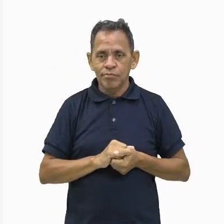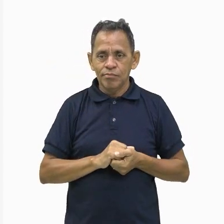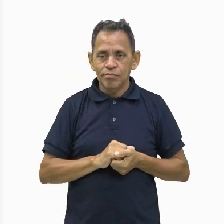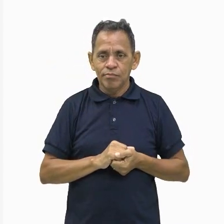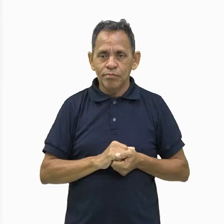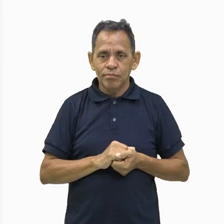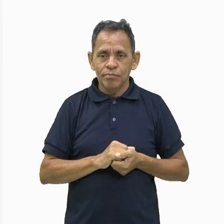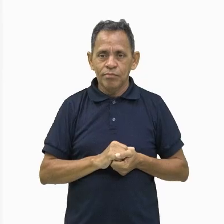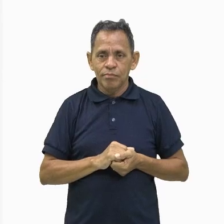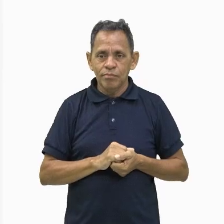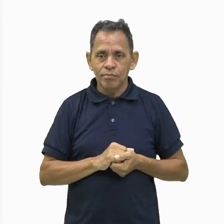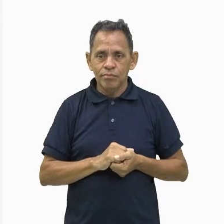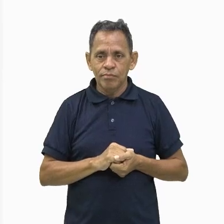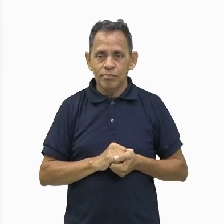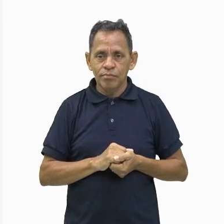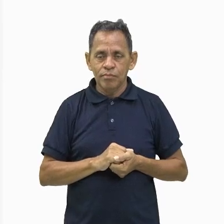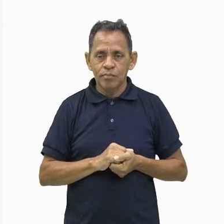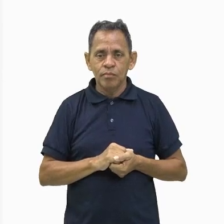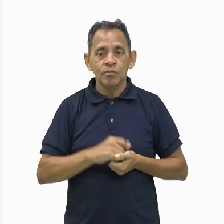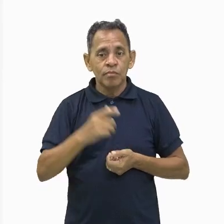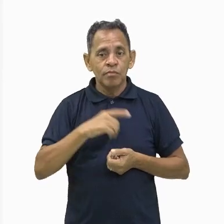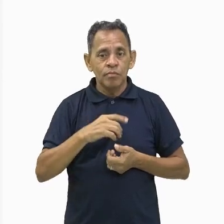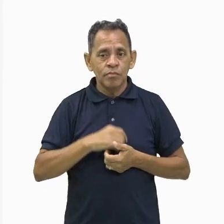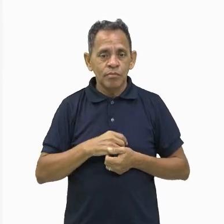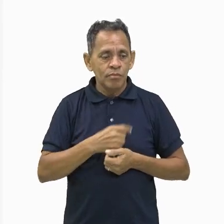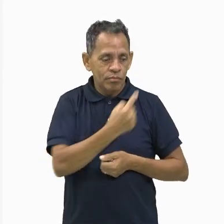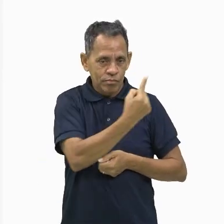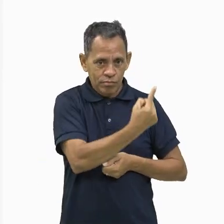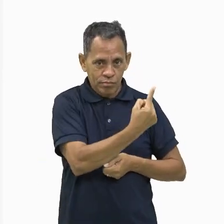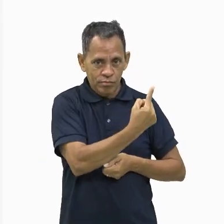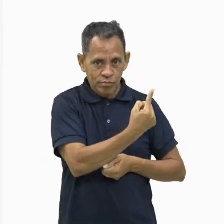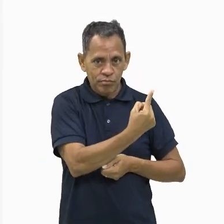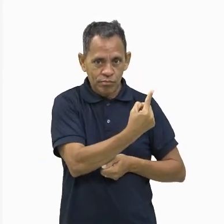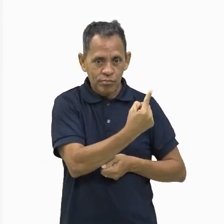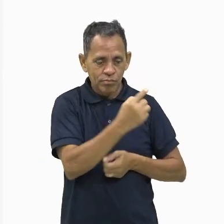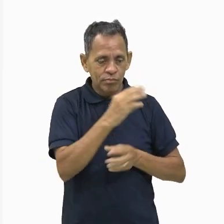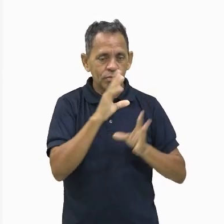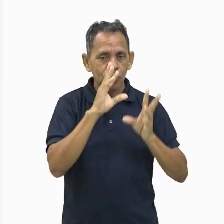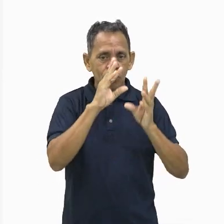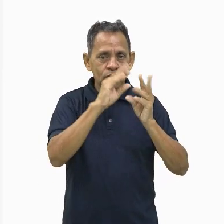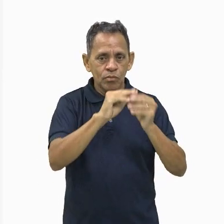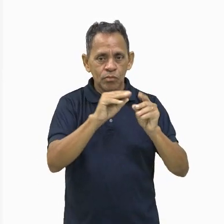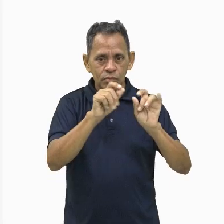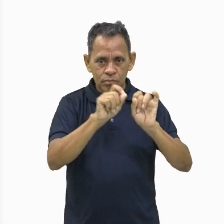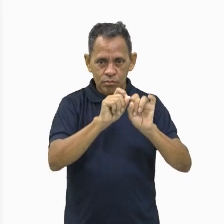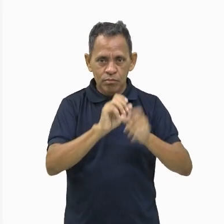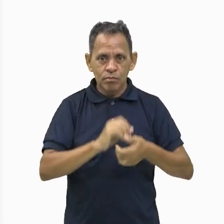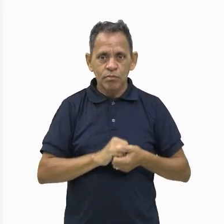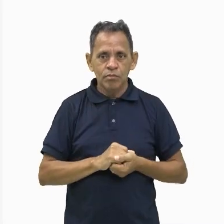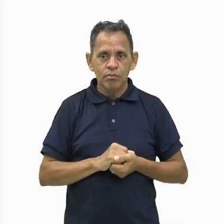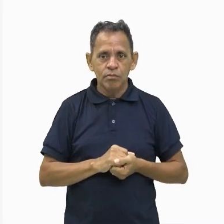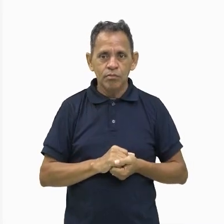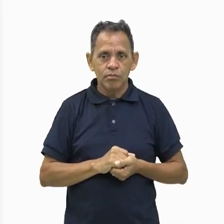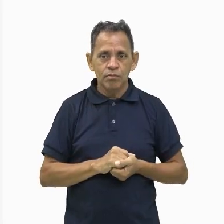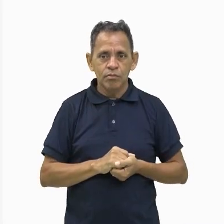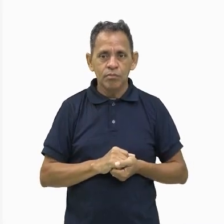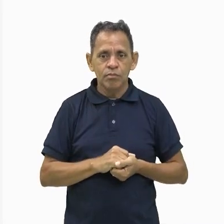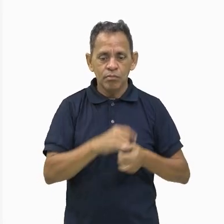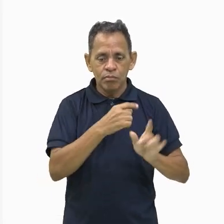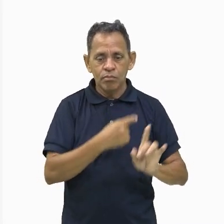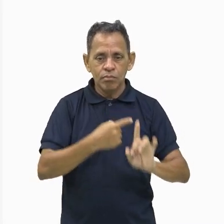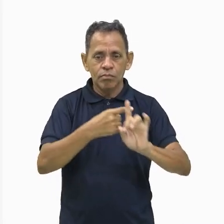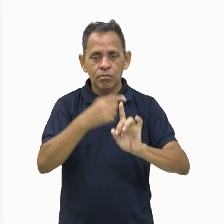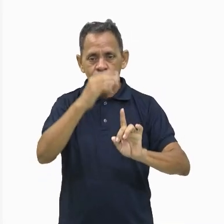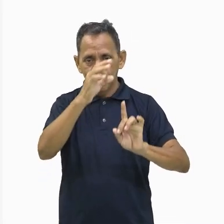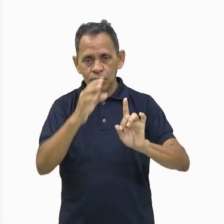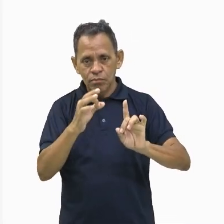você aprendeu que a gente pega o número 1, que é o todo, 1 representa o todo, mais o percentual